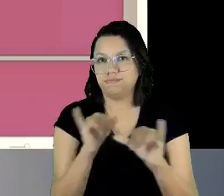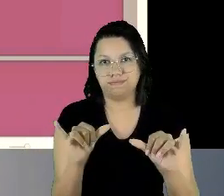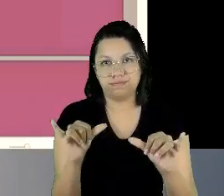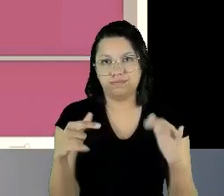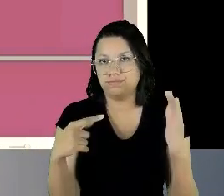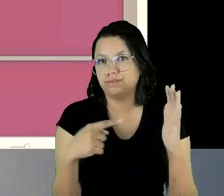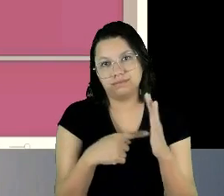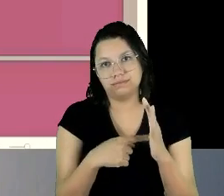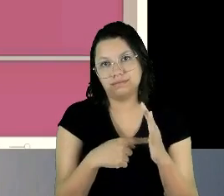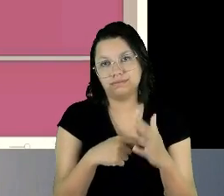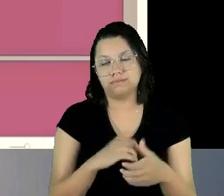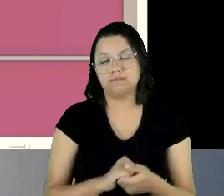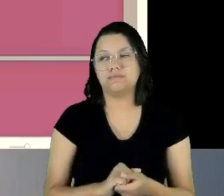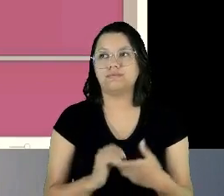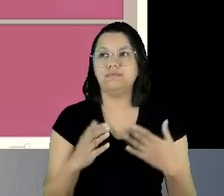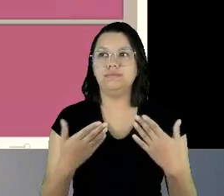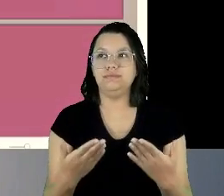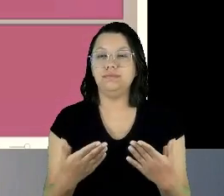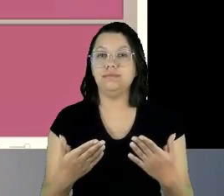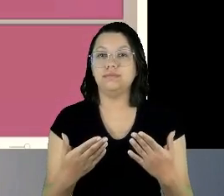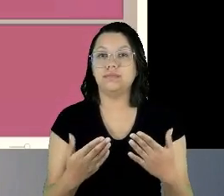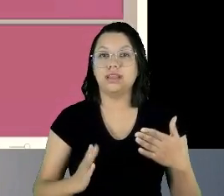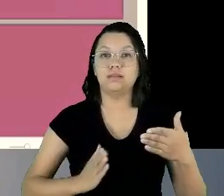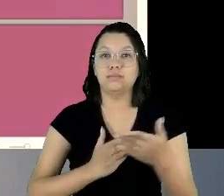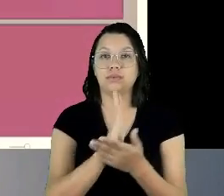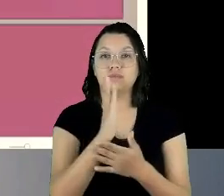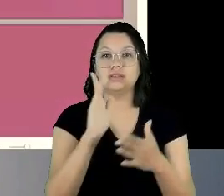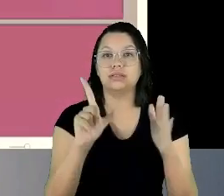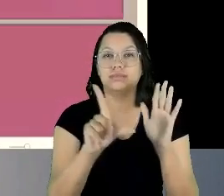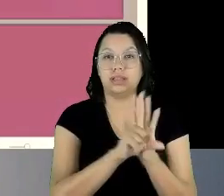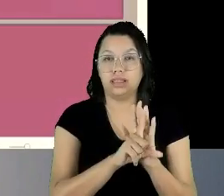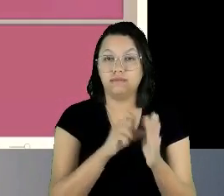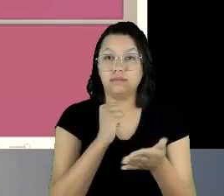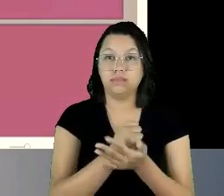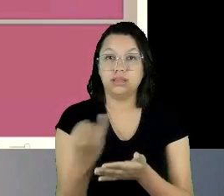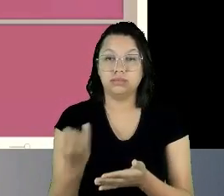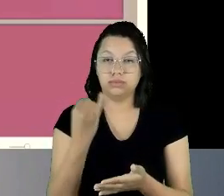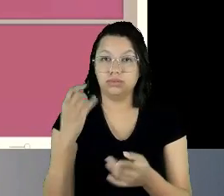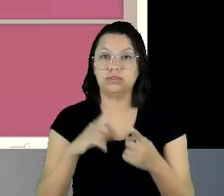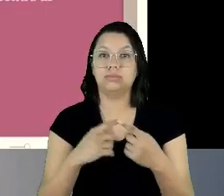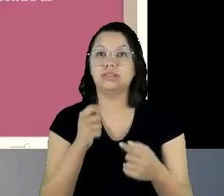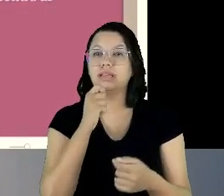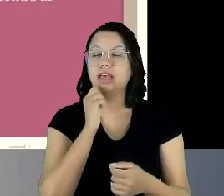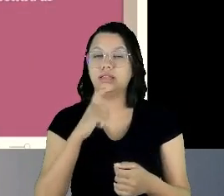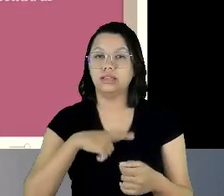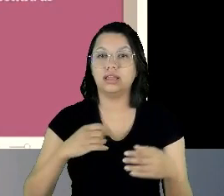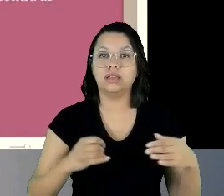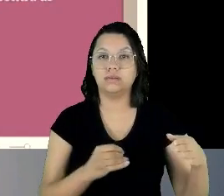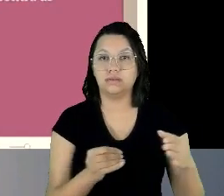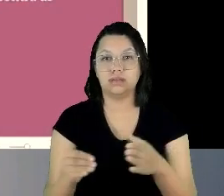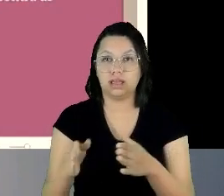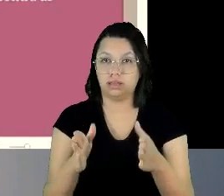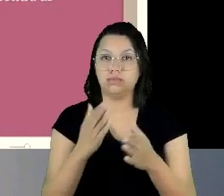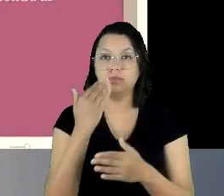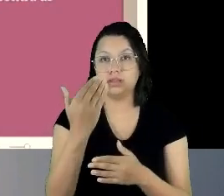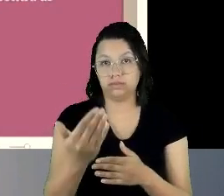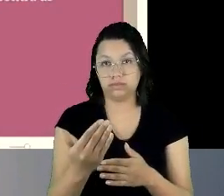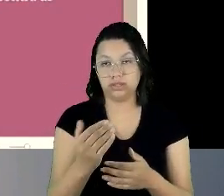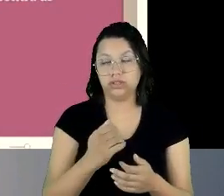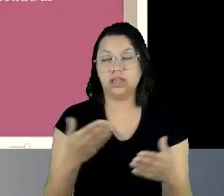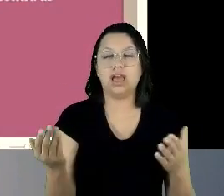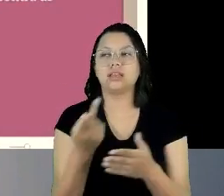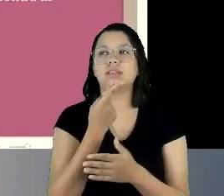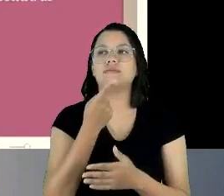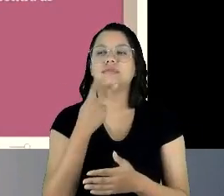notificados. Então, a aprovação da lei foi um marco muito importante, mas ainda temos um caminho pela frente.